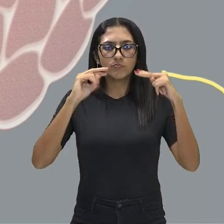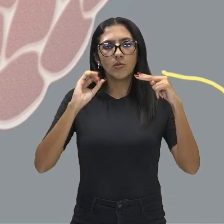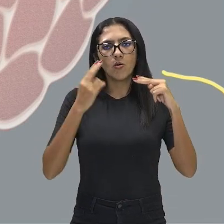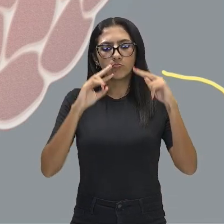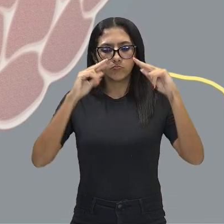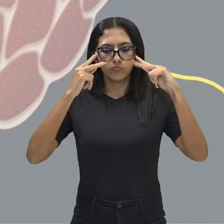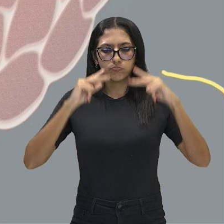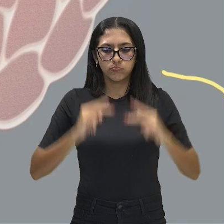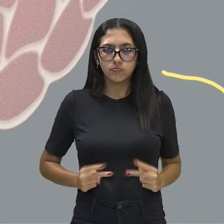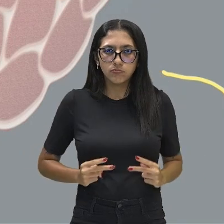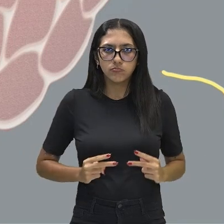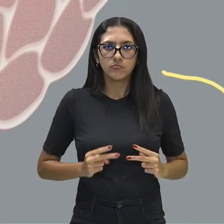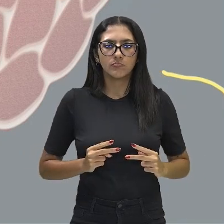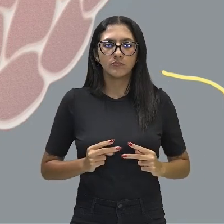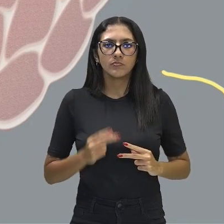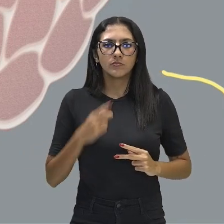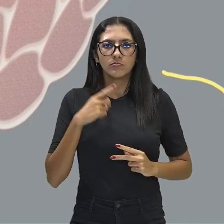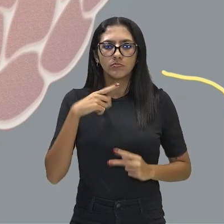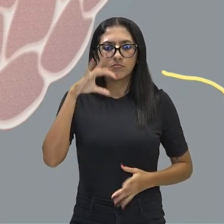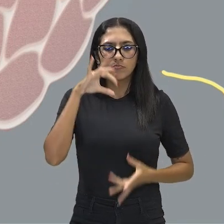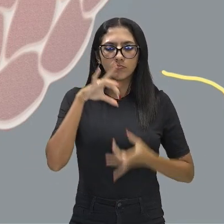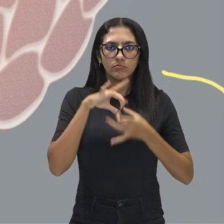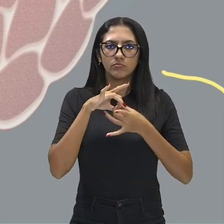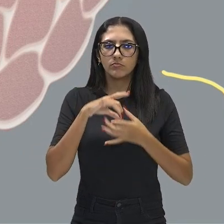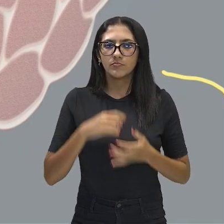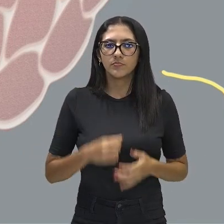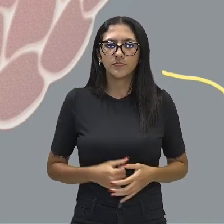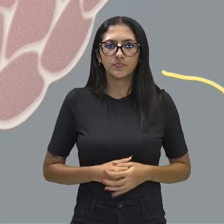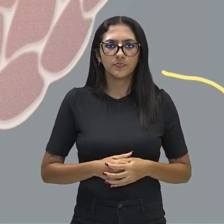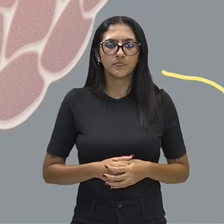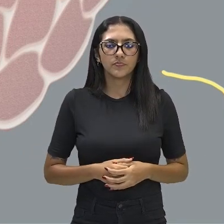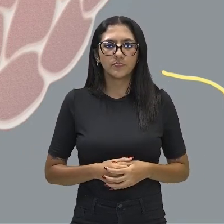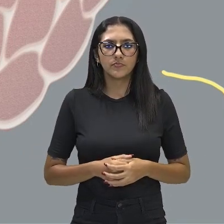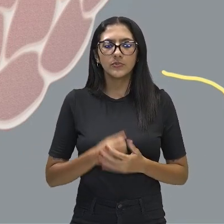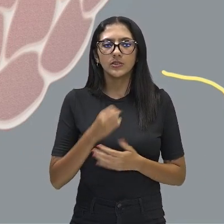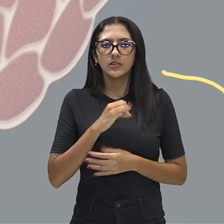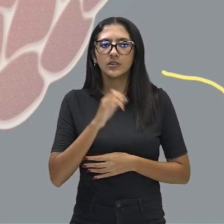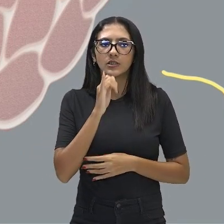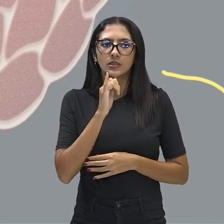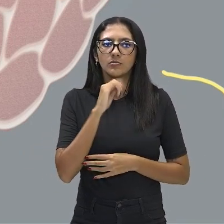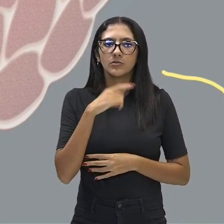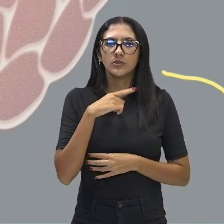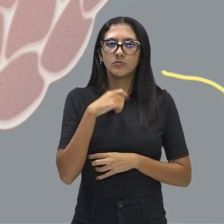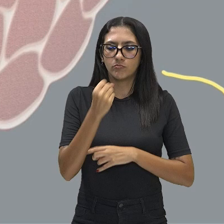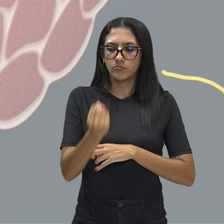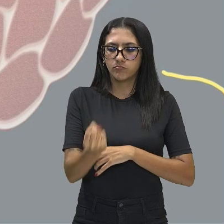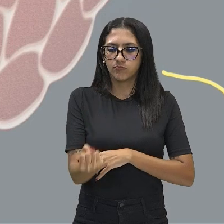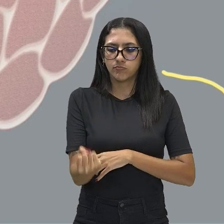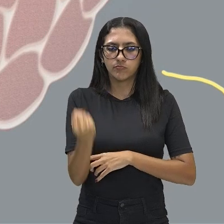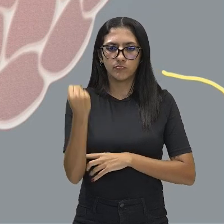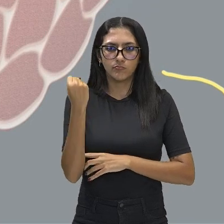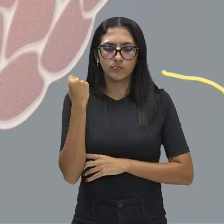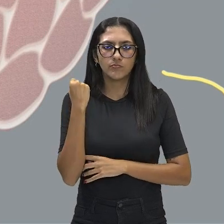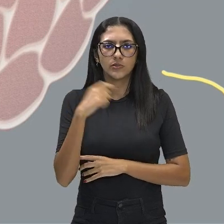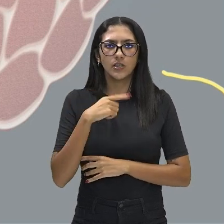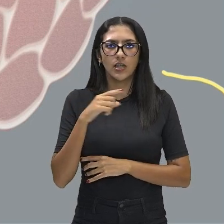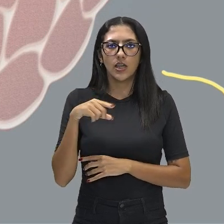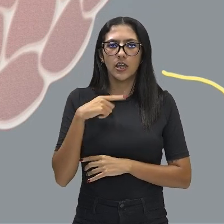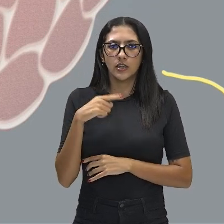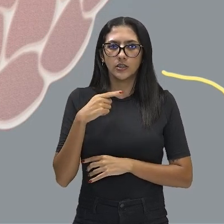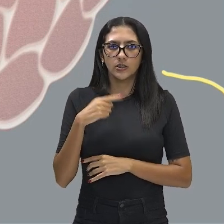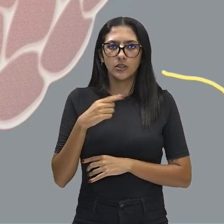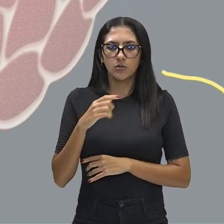você vai e flexiona o braço, ele vai levar o impulso elétrico